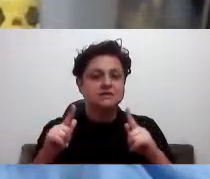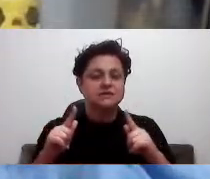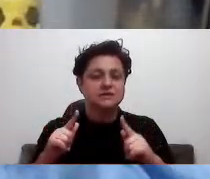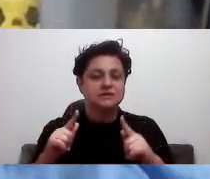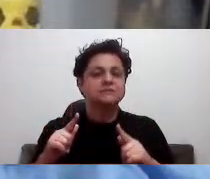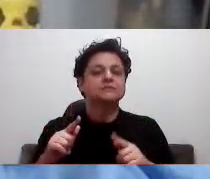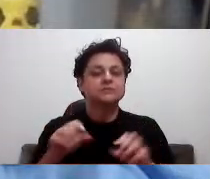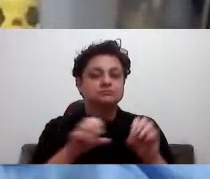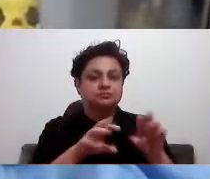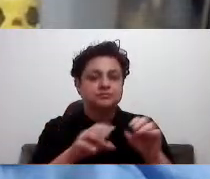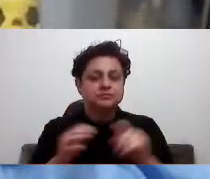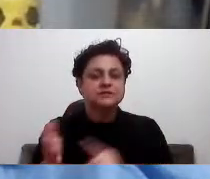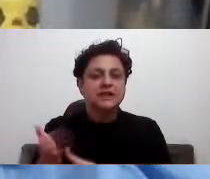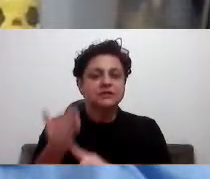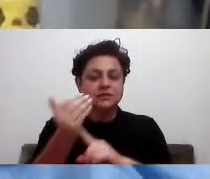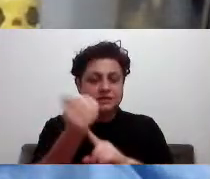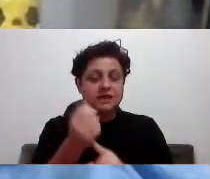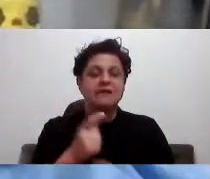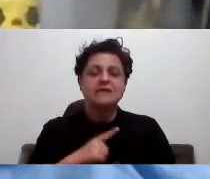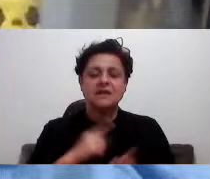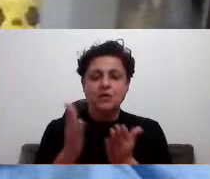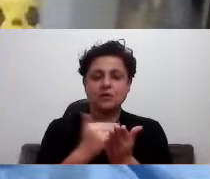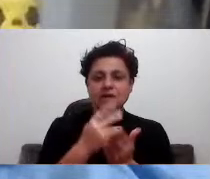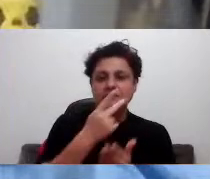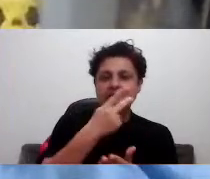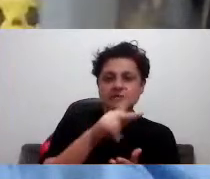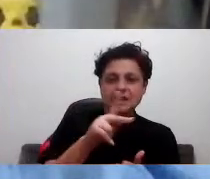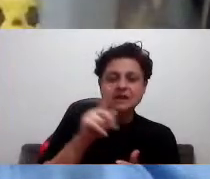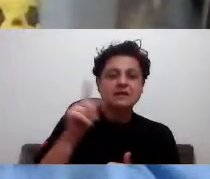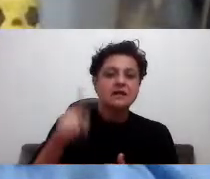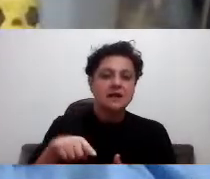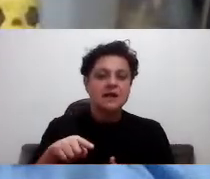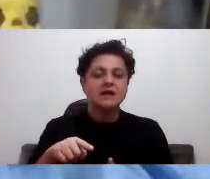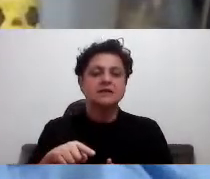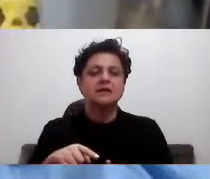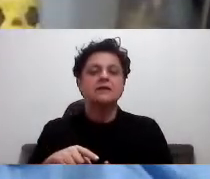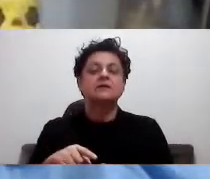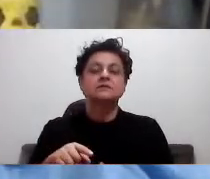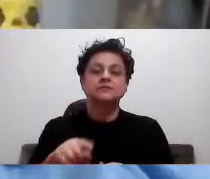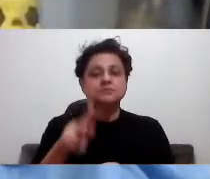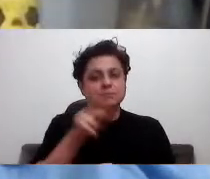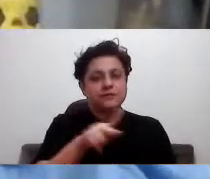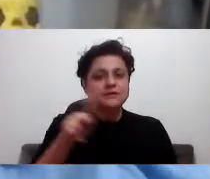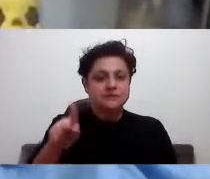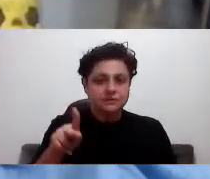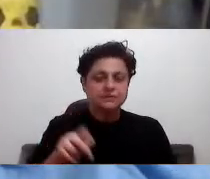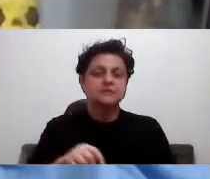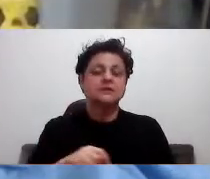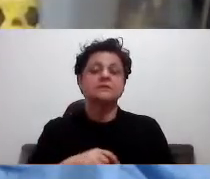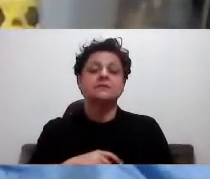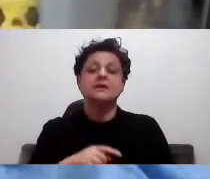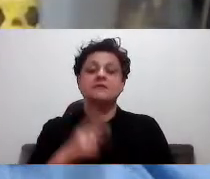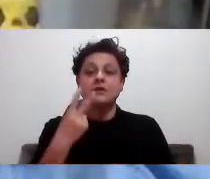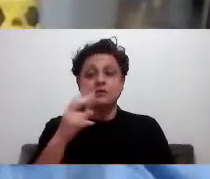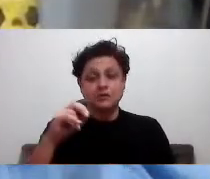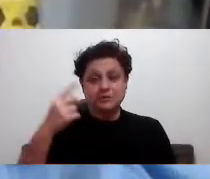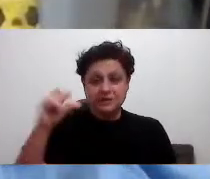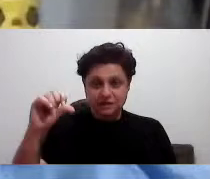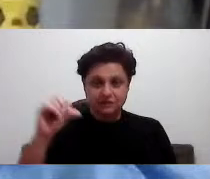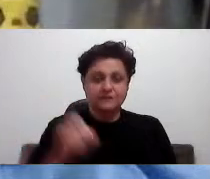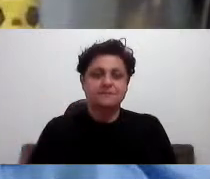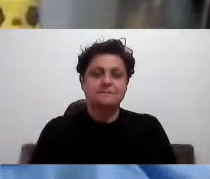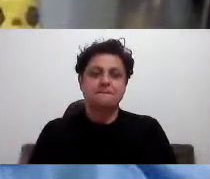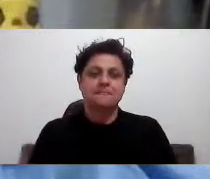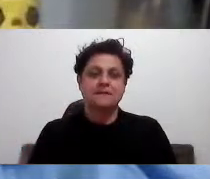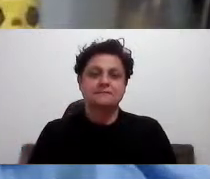Technology. O último livro do Graham foi Remote Teaching, publicado pelo British Council em 2019. A sessão